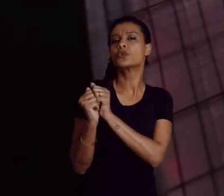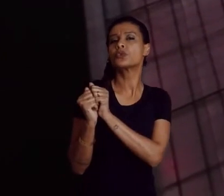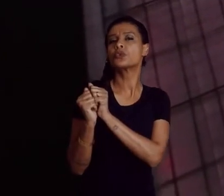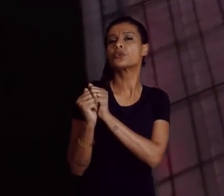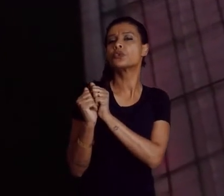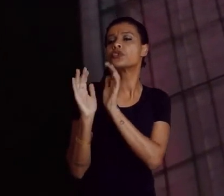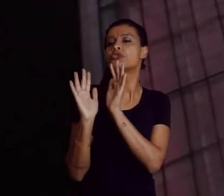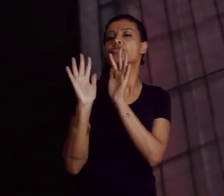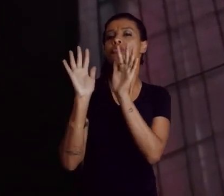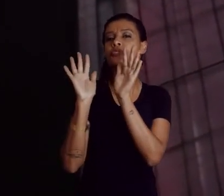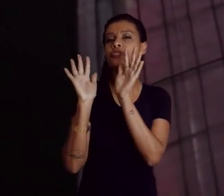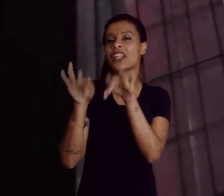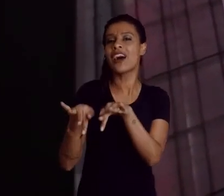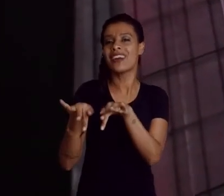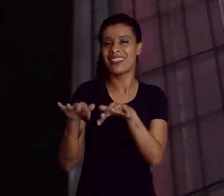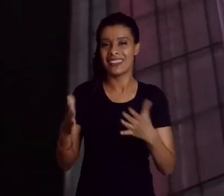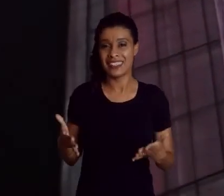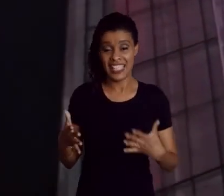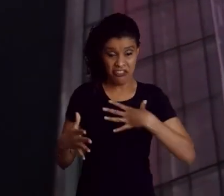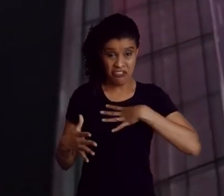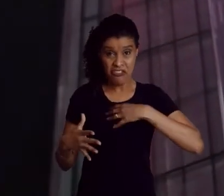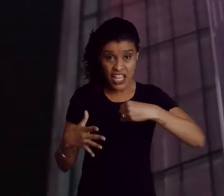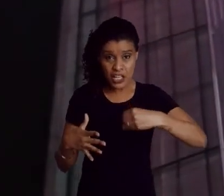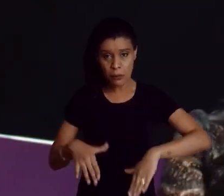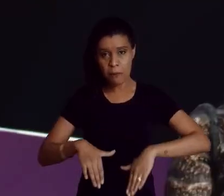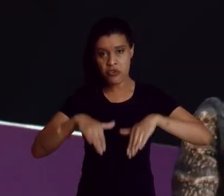Seus filhos vão casar e não vão te levar na malha.